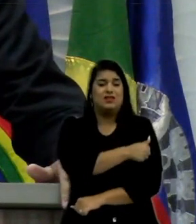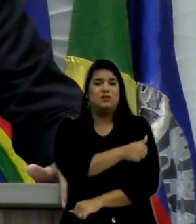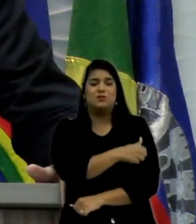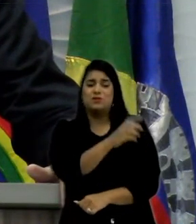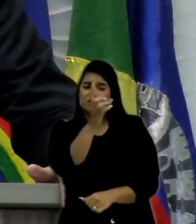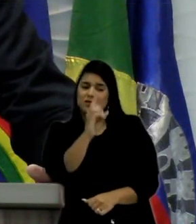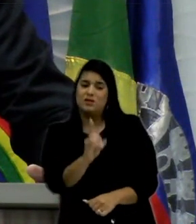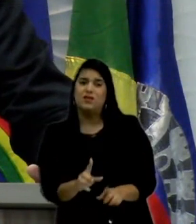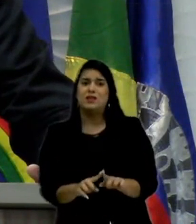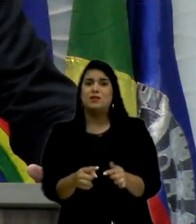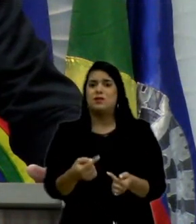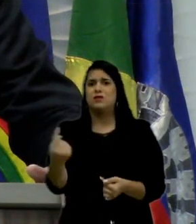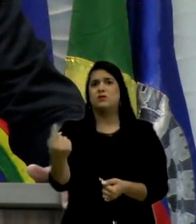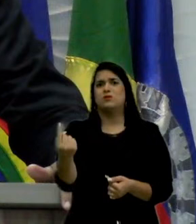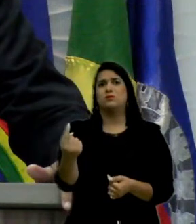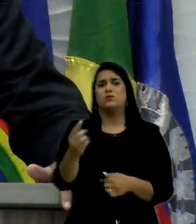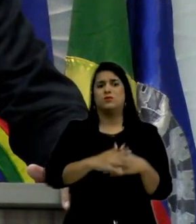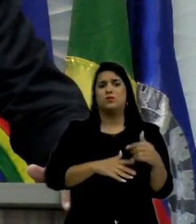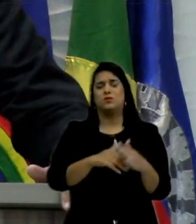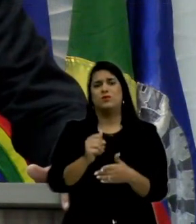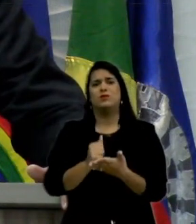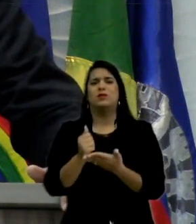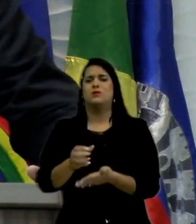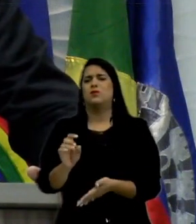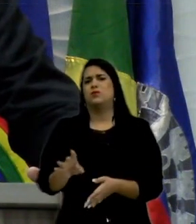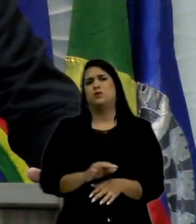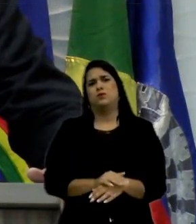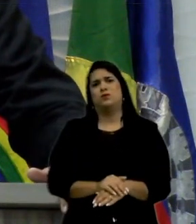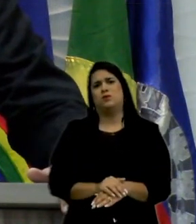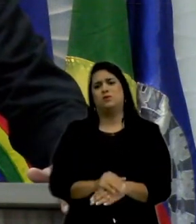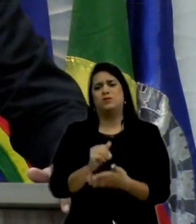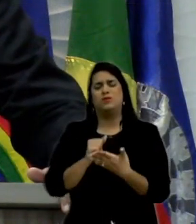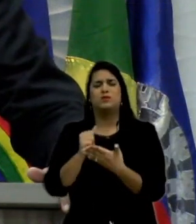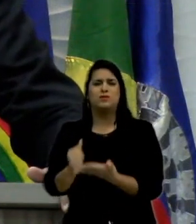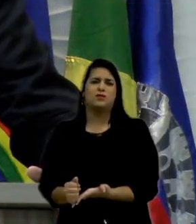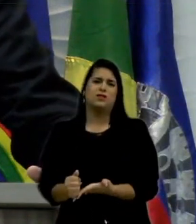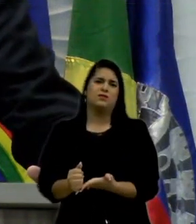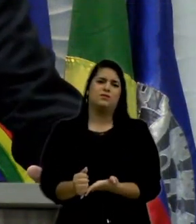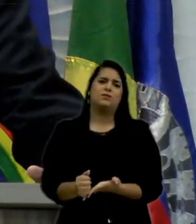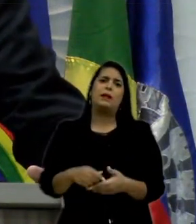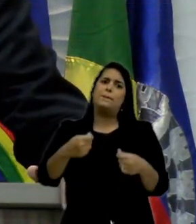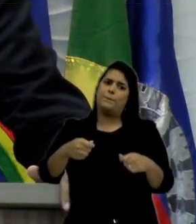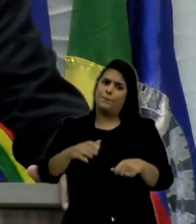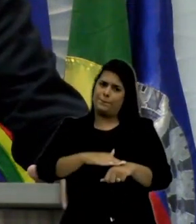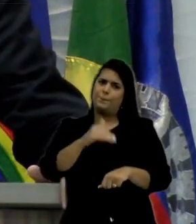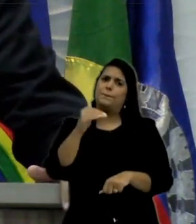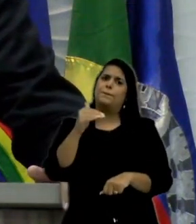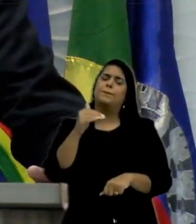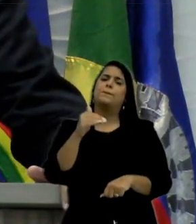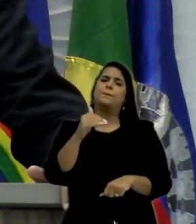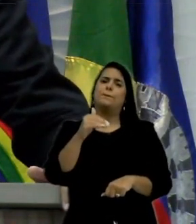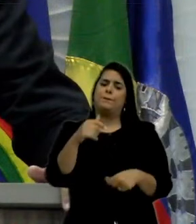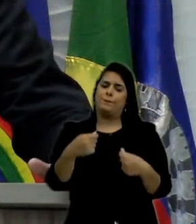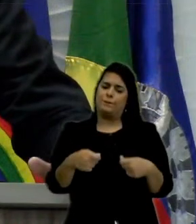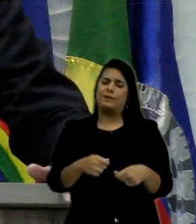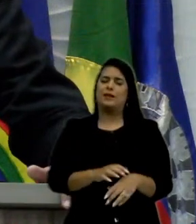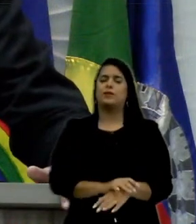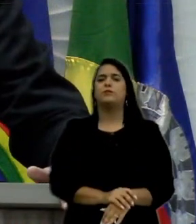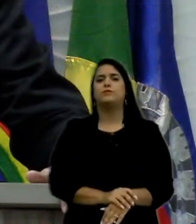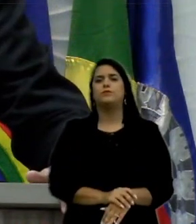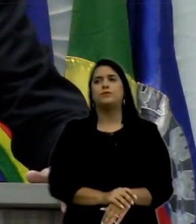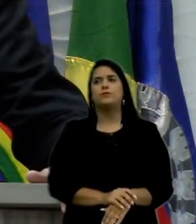às vezes, nessas turmas, para tomar conta desses alunos. E precisa de mais, precisa de mais.